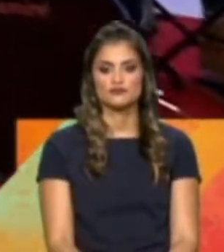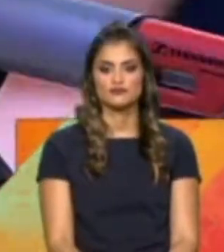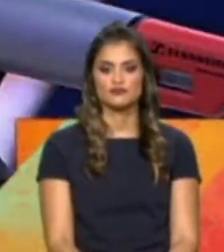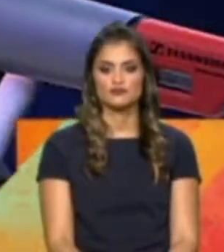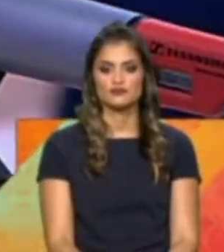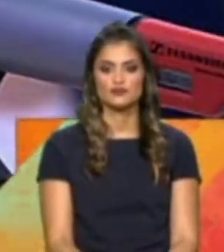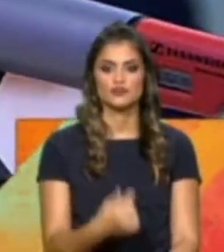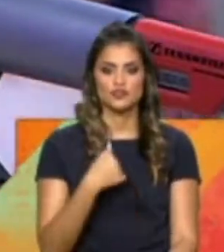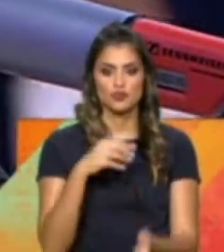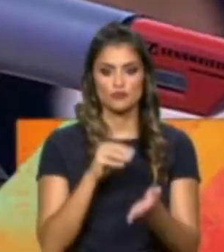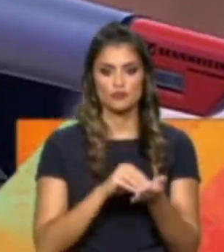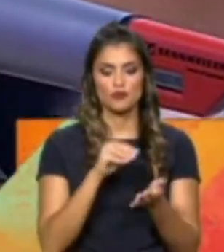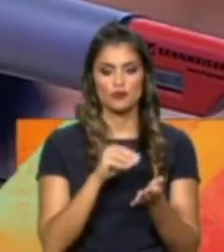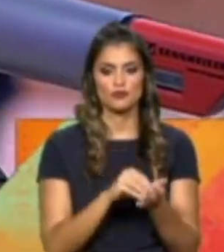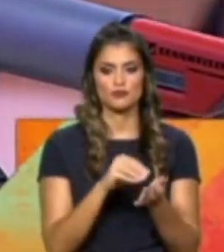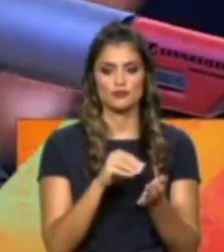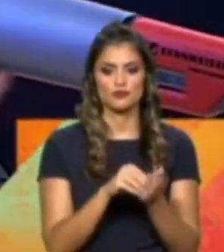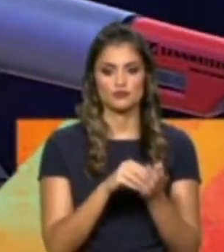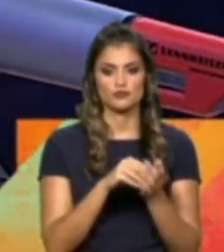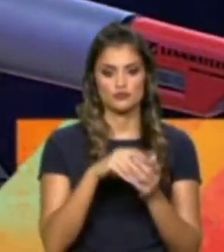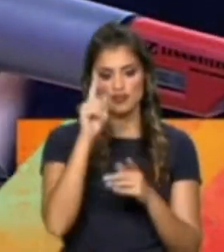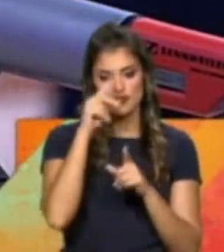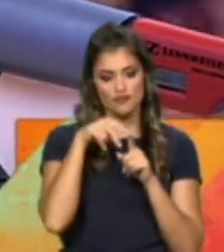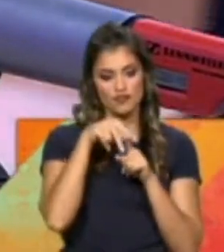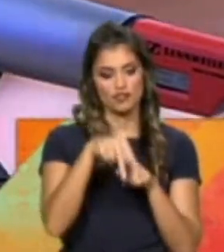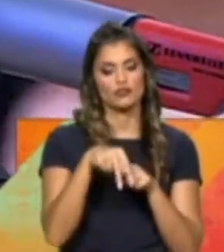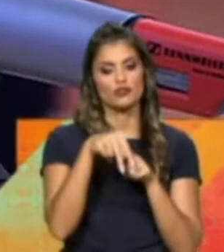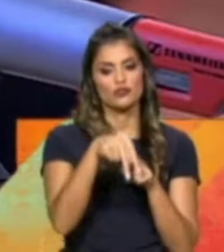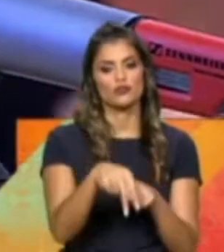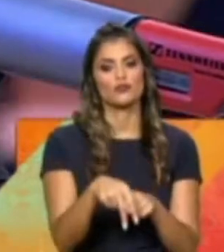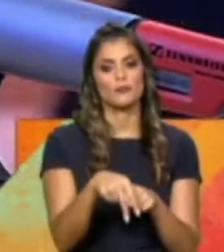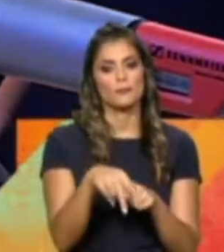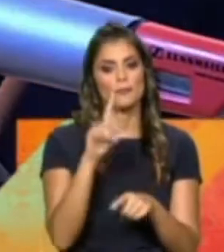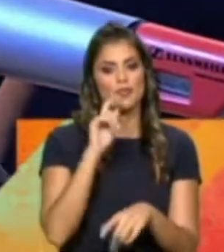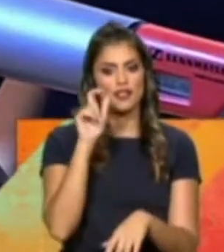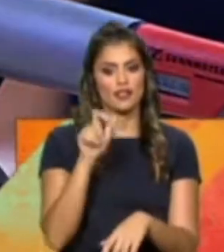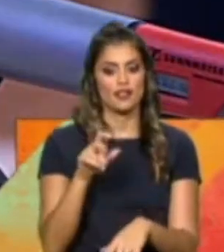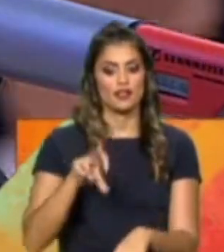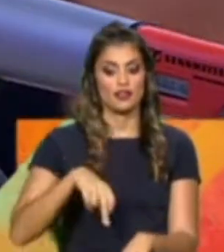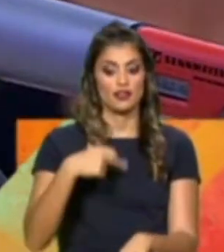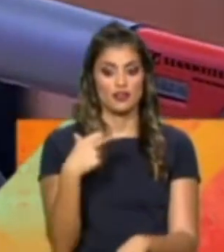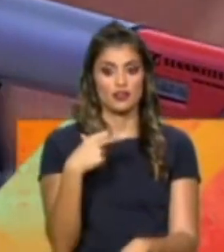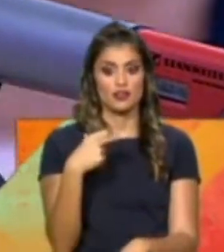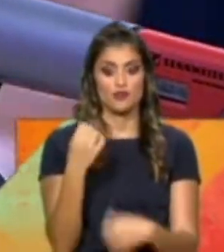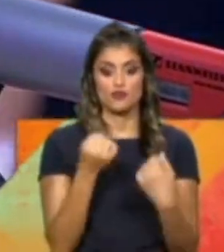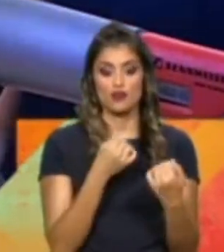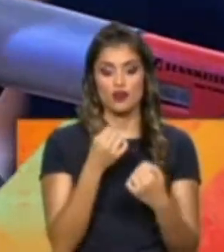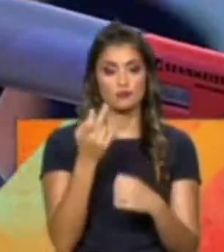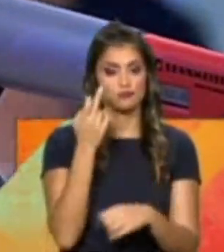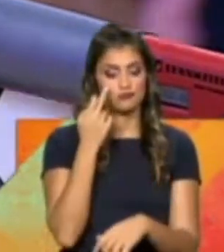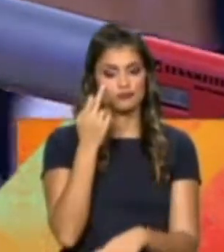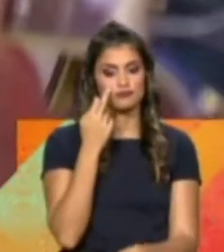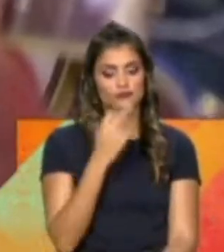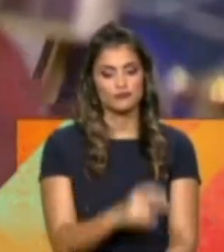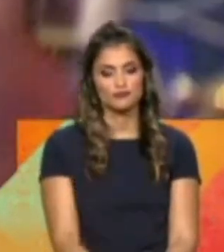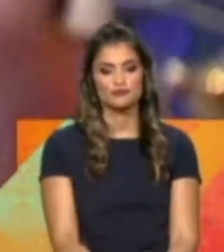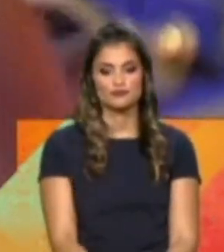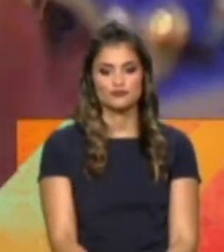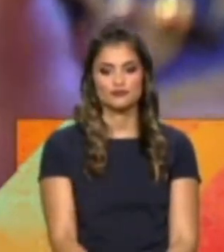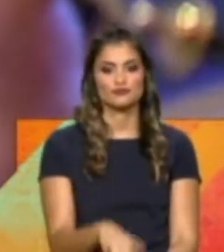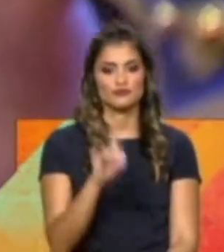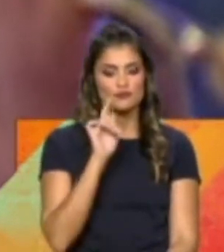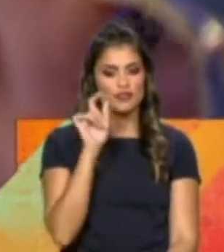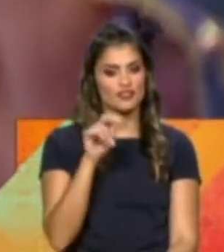Sou pobre e ando a cavalo, ela é rica e tem um grande carrão.